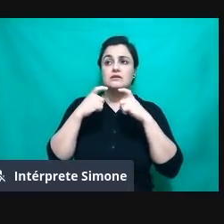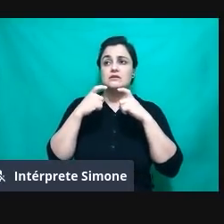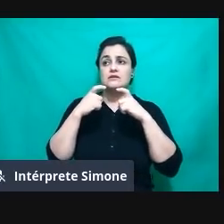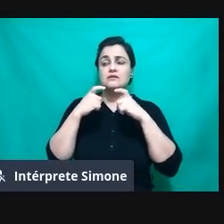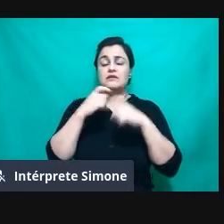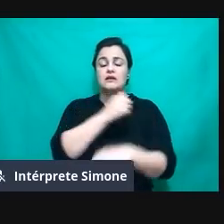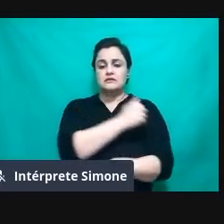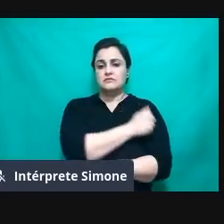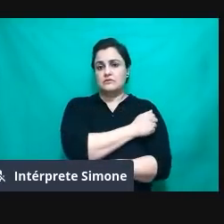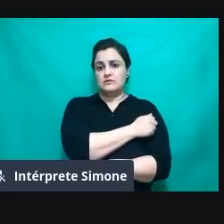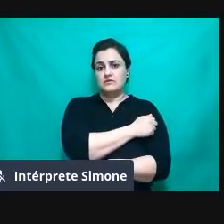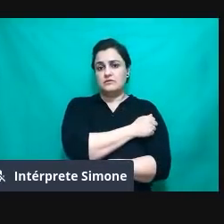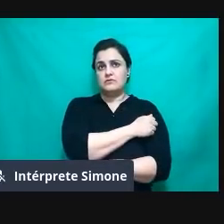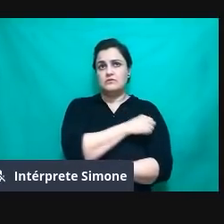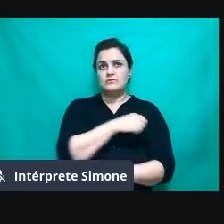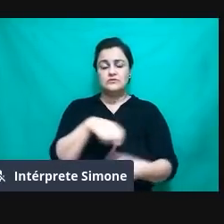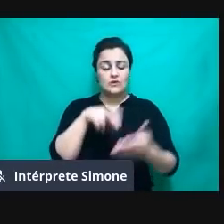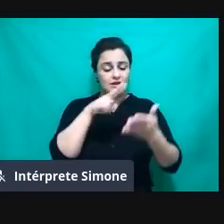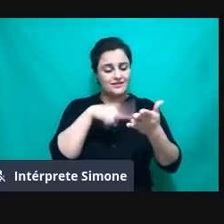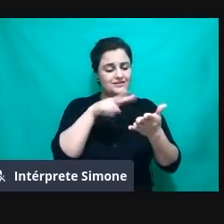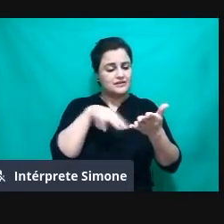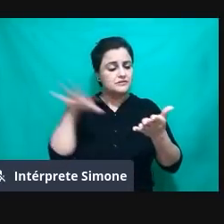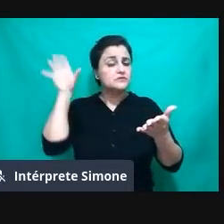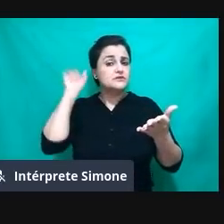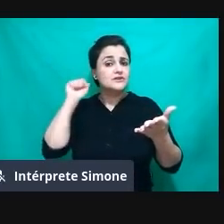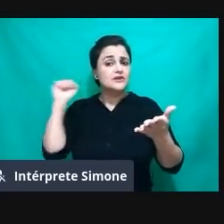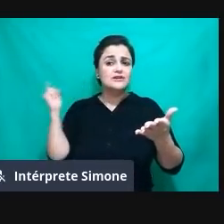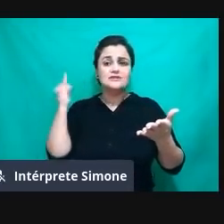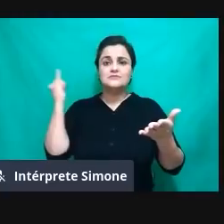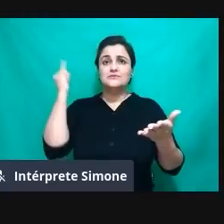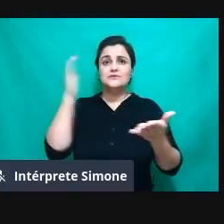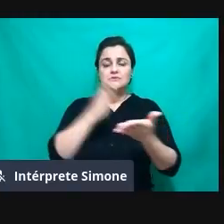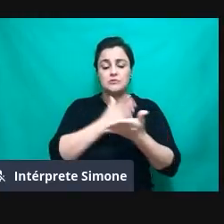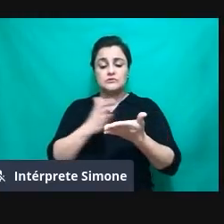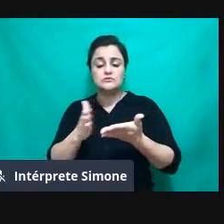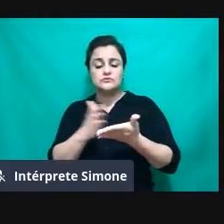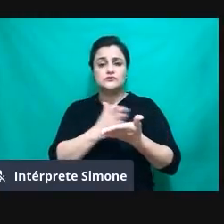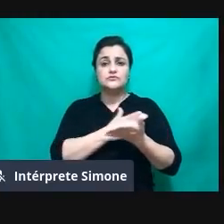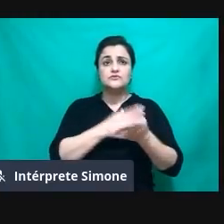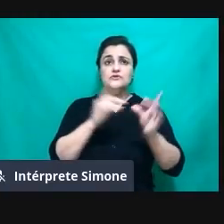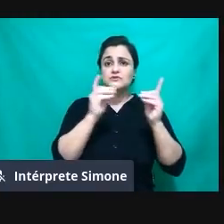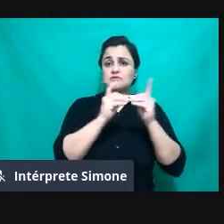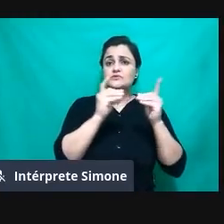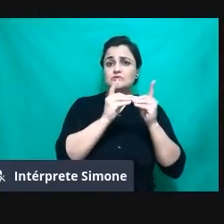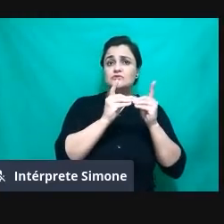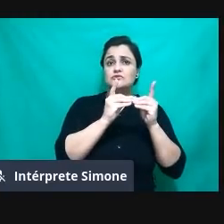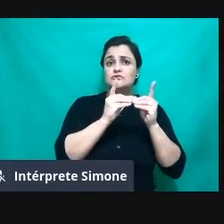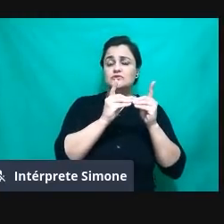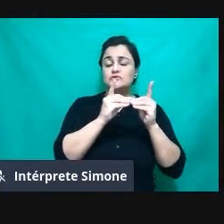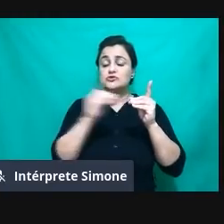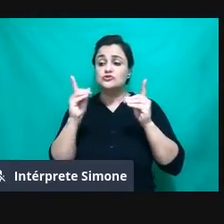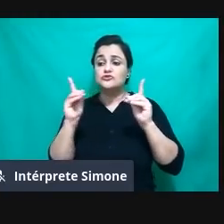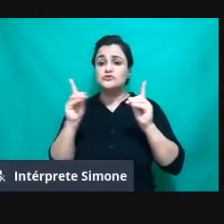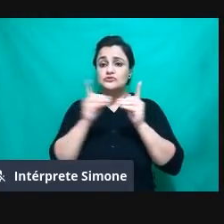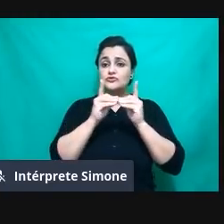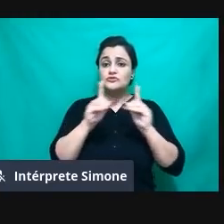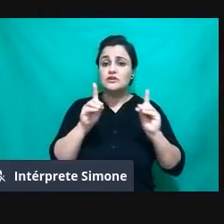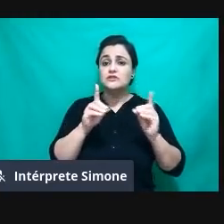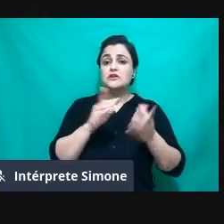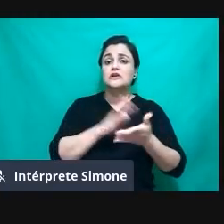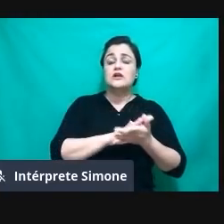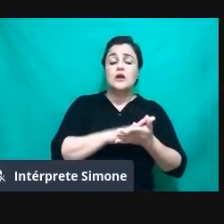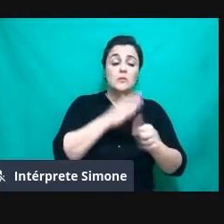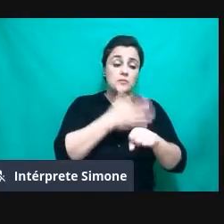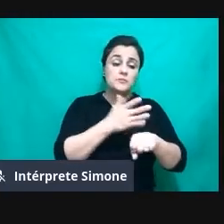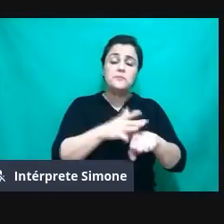e escuta, ela vai também, por isso que é uma divisão didática, que também essas práticas de linguagem, porque como que você vai ouvir